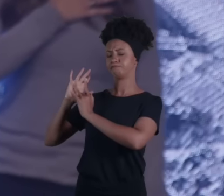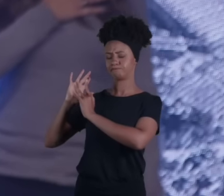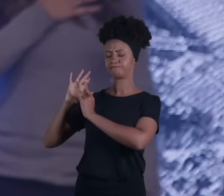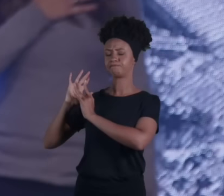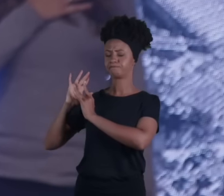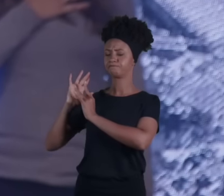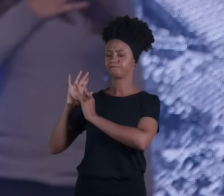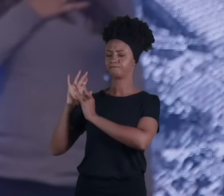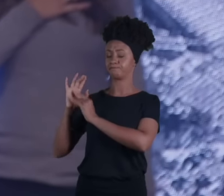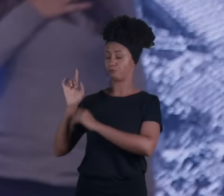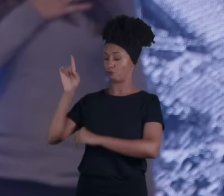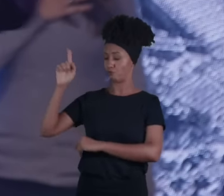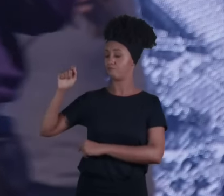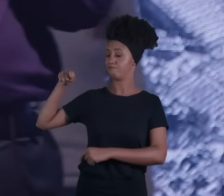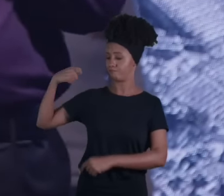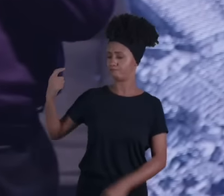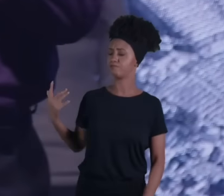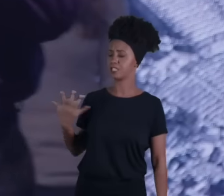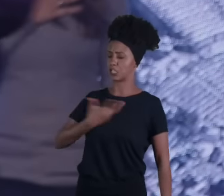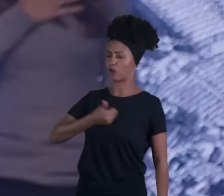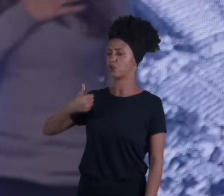eu sei que tu és o Salvador,